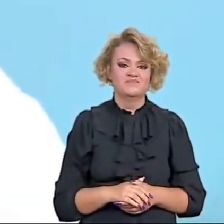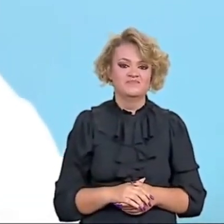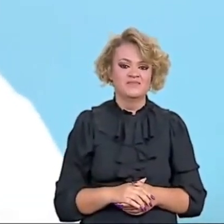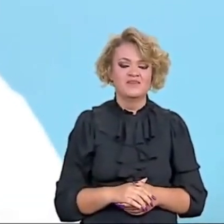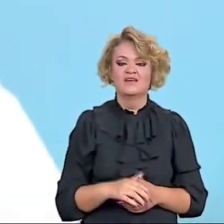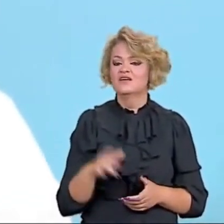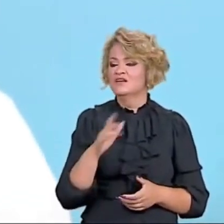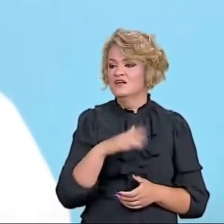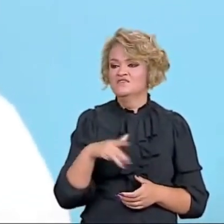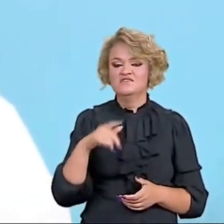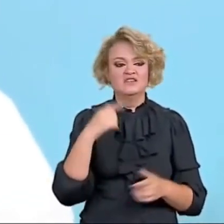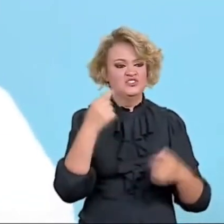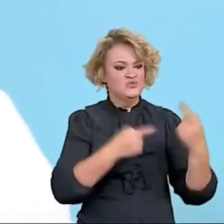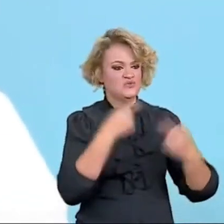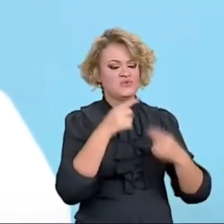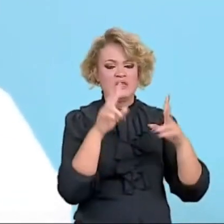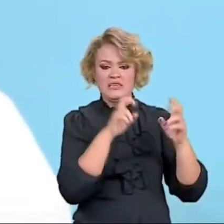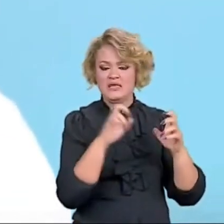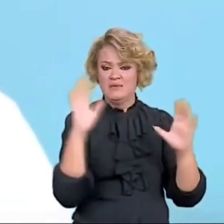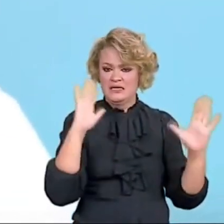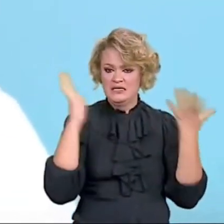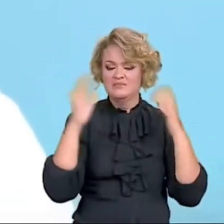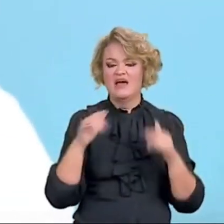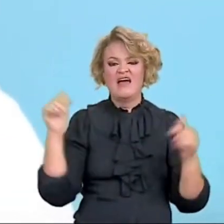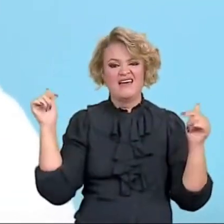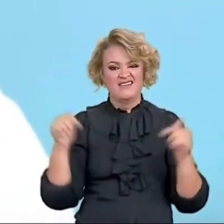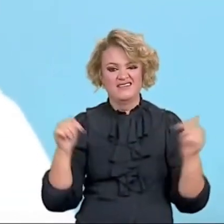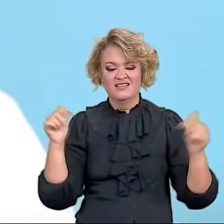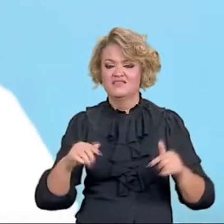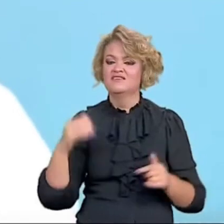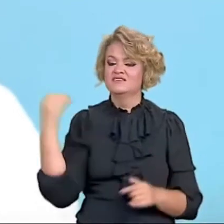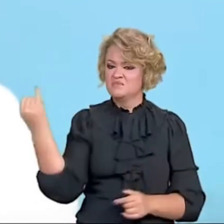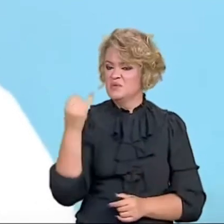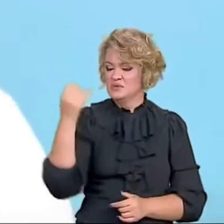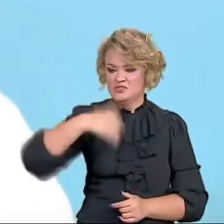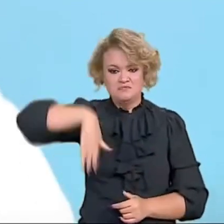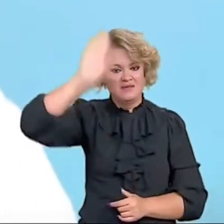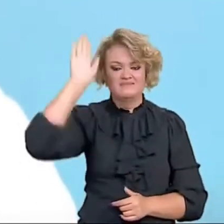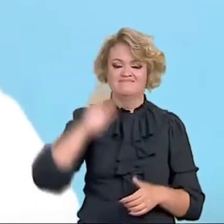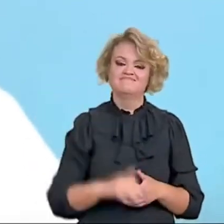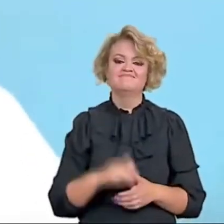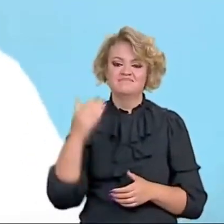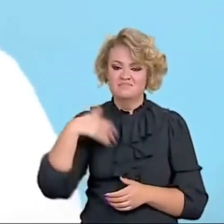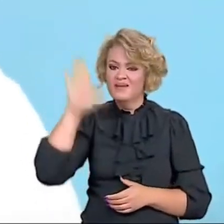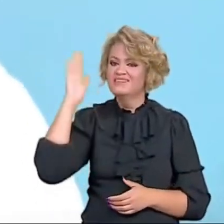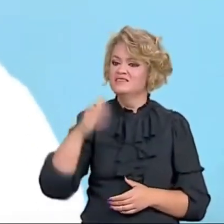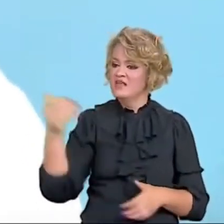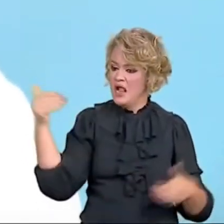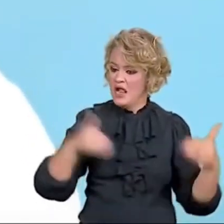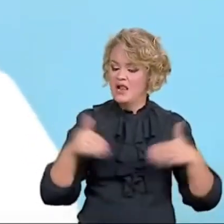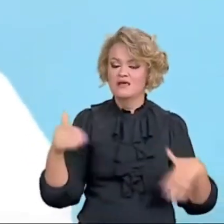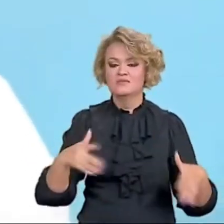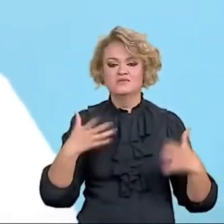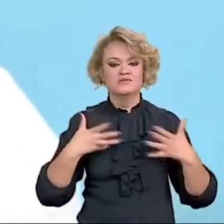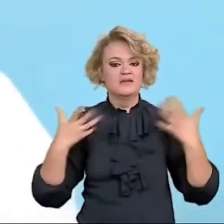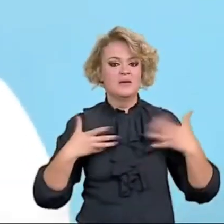as discussões do clima, eu tenho certeza que essa será a mais importante, a mais motivadora e aquela que vai ficar